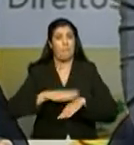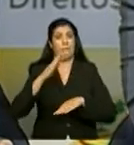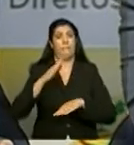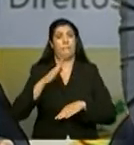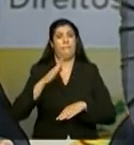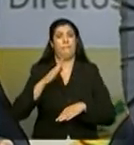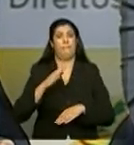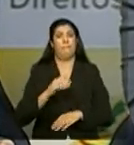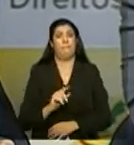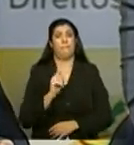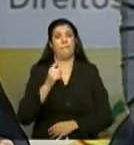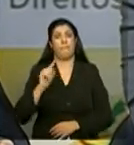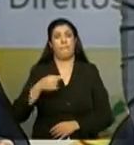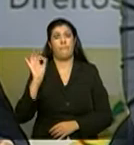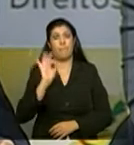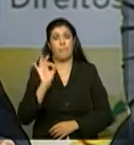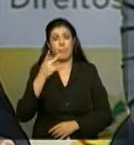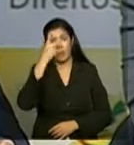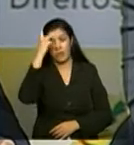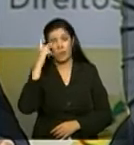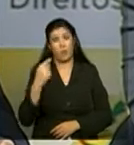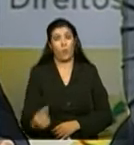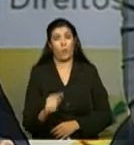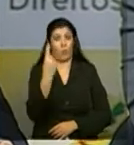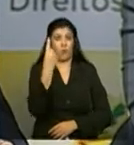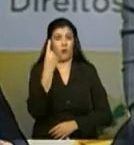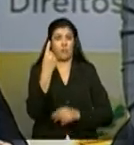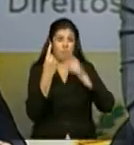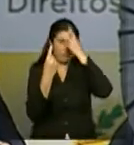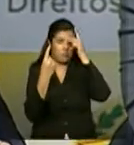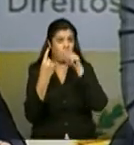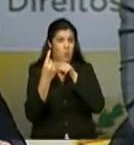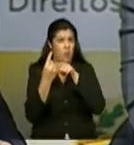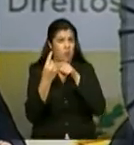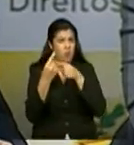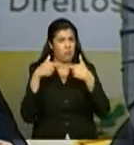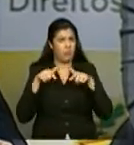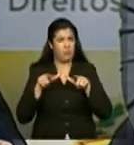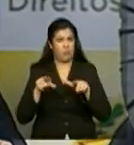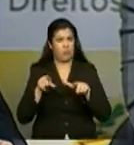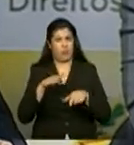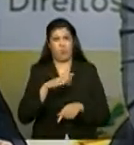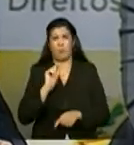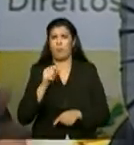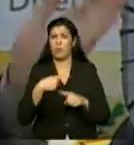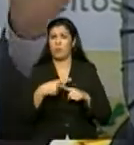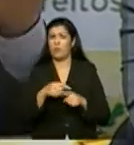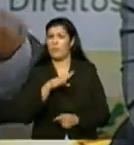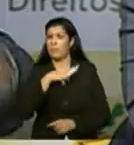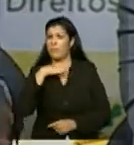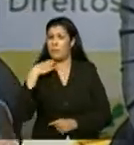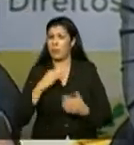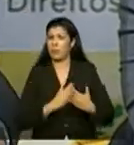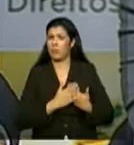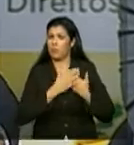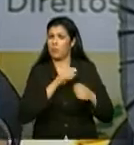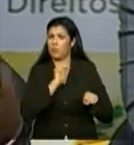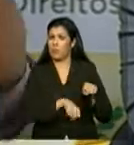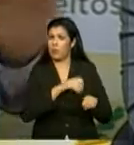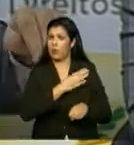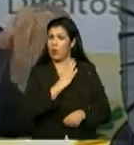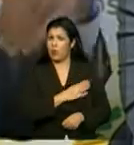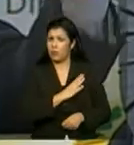uma ocasião a uma pessoa que ele se identifica a causa da morte como infarto do miocárdio e terra